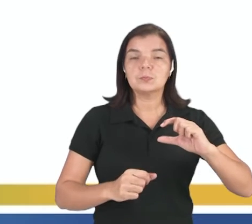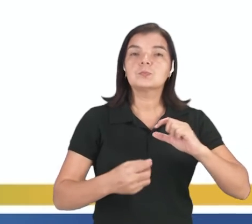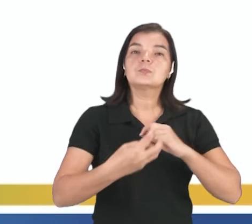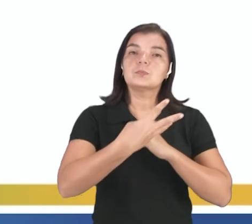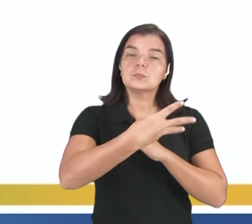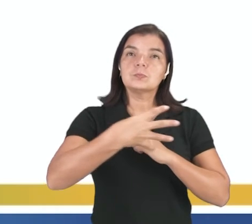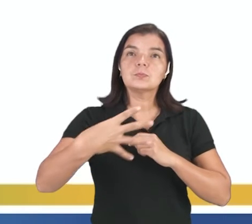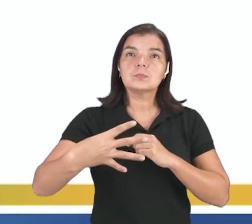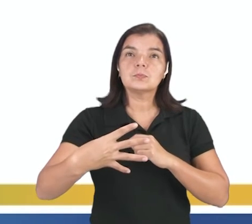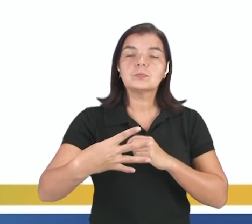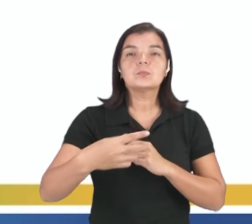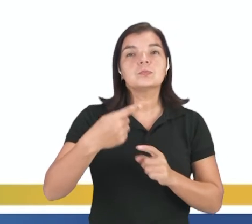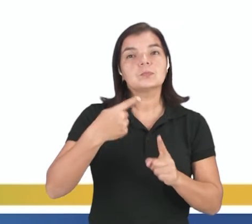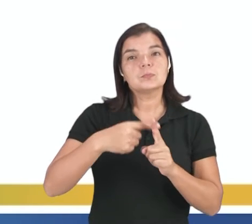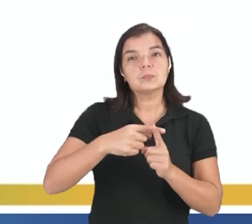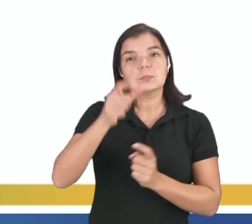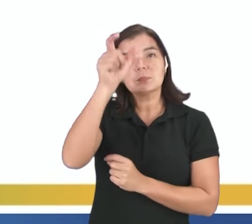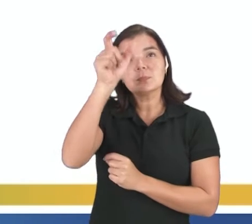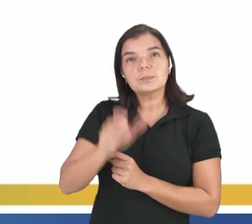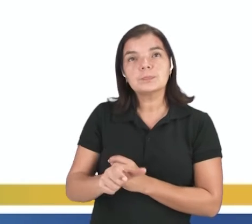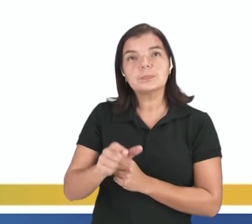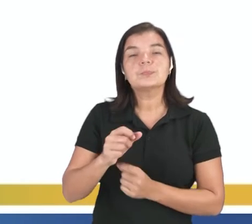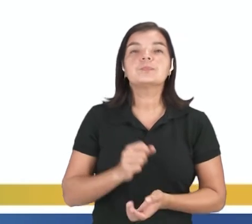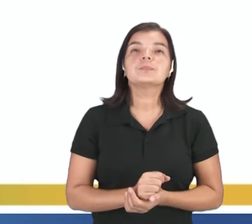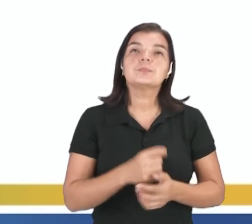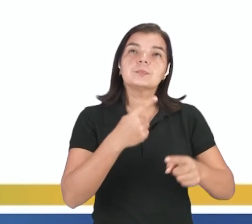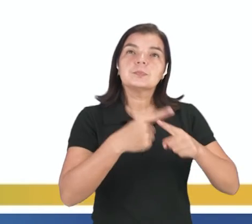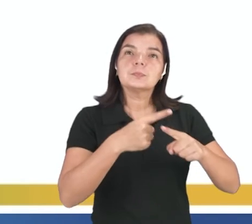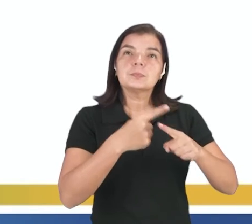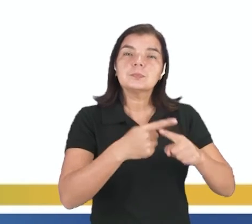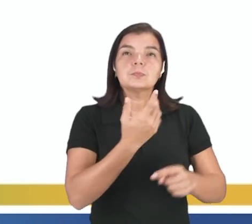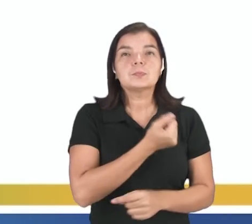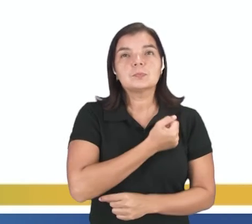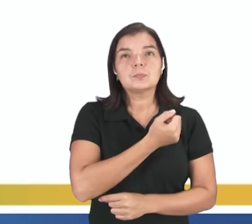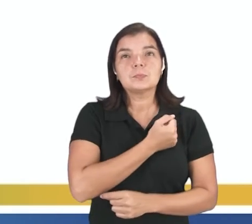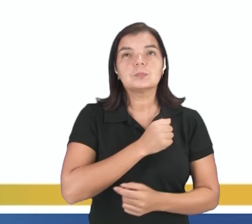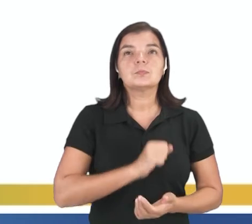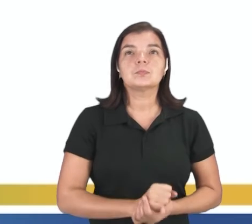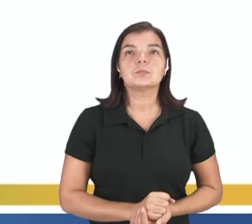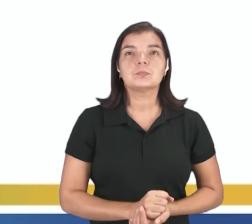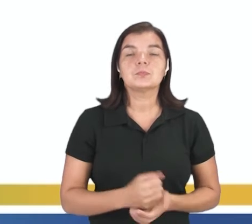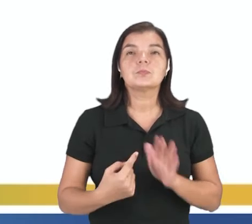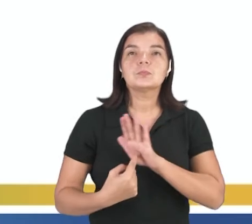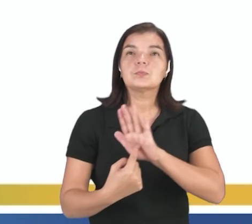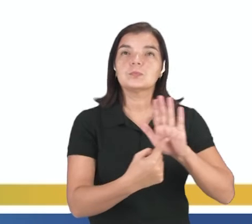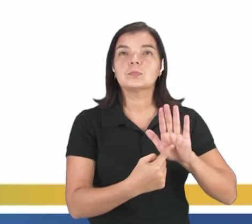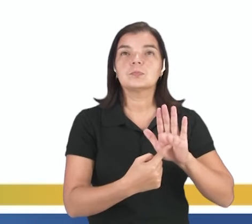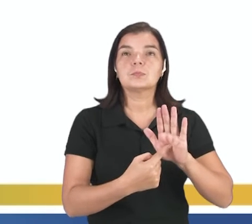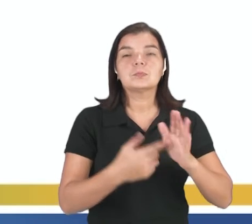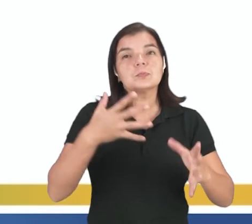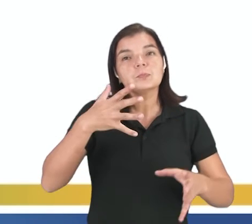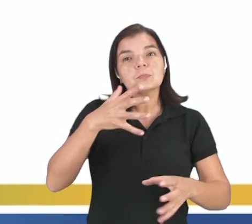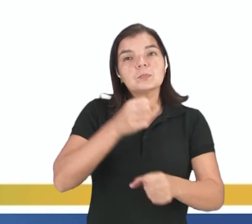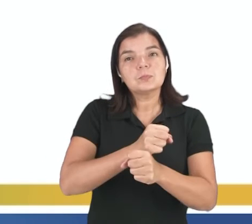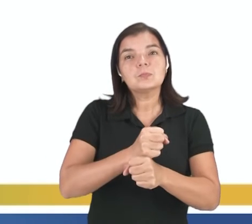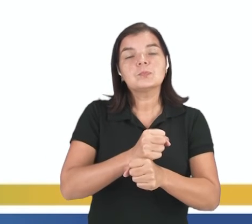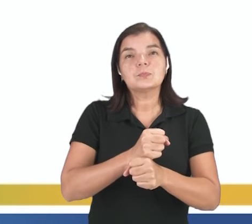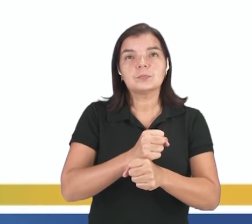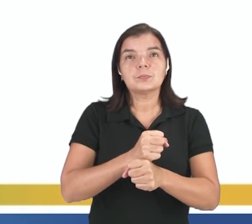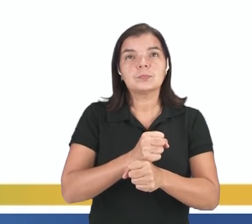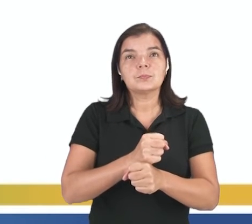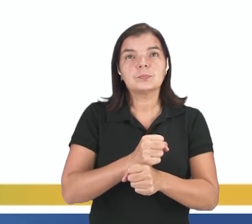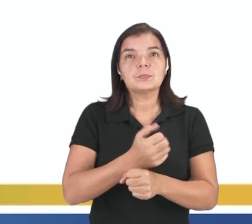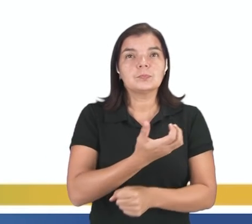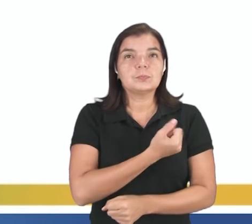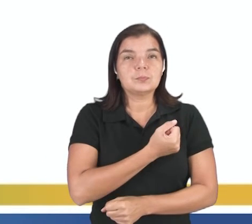linha e a primeira coluna, fazer a multiplicação dos elementos, ó, como está aqui, somar pelo